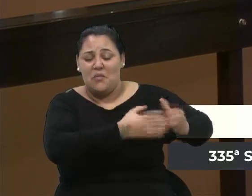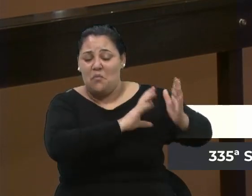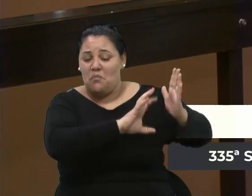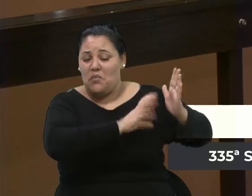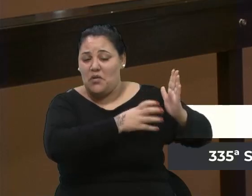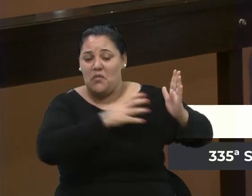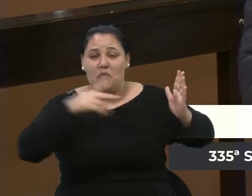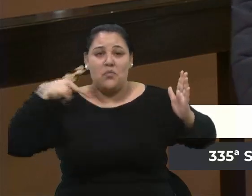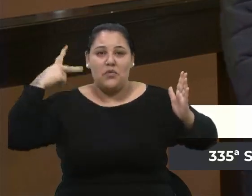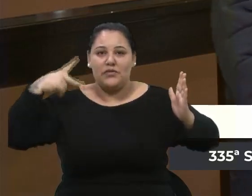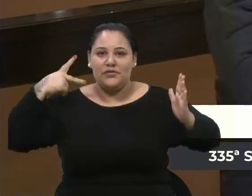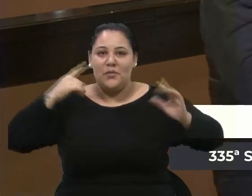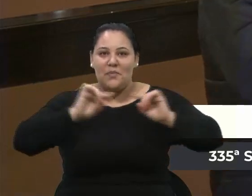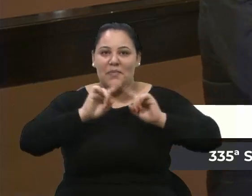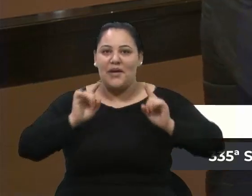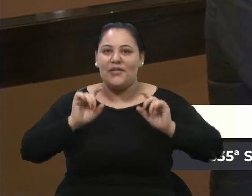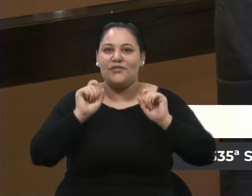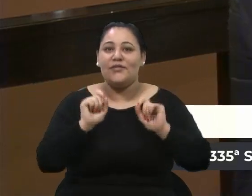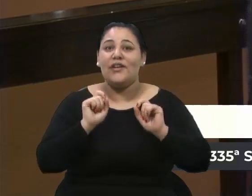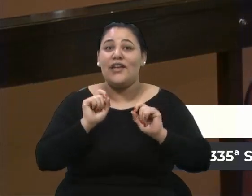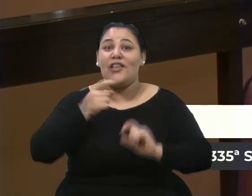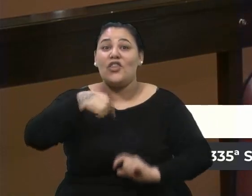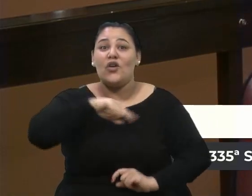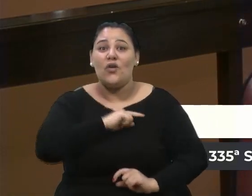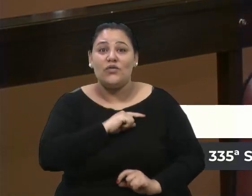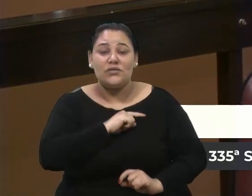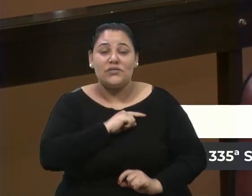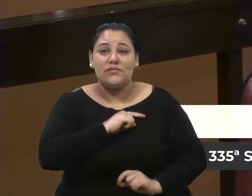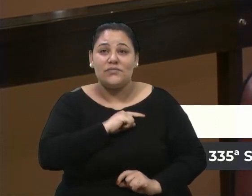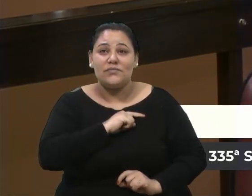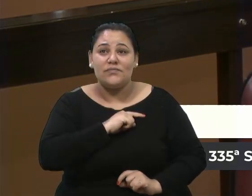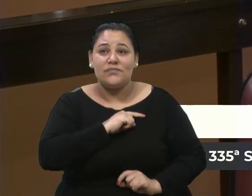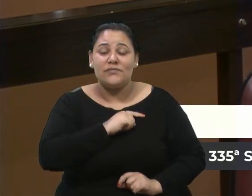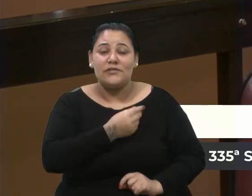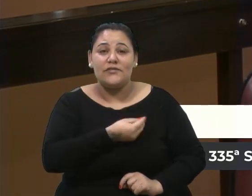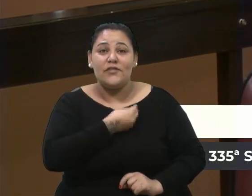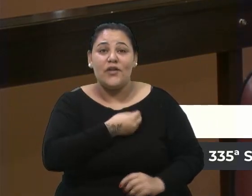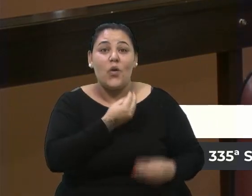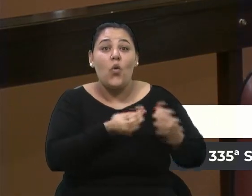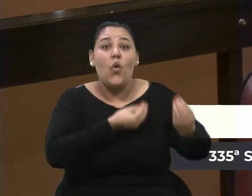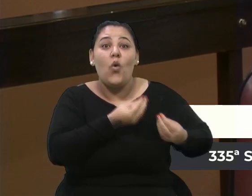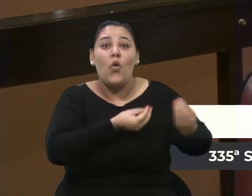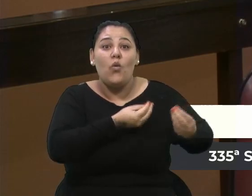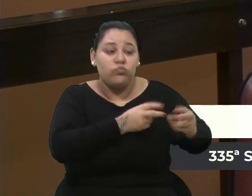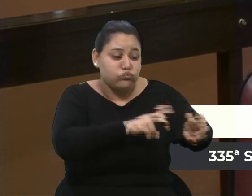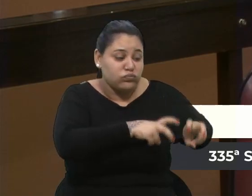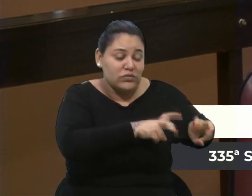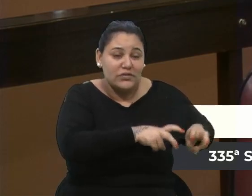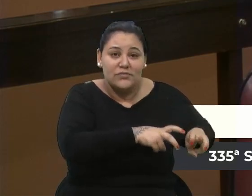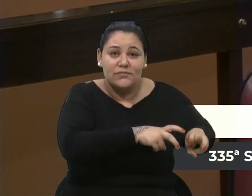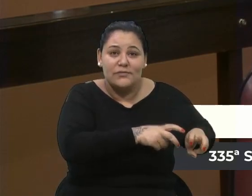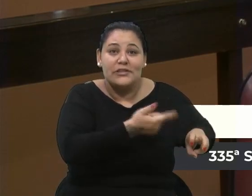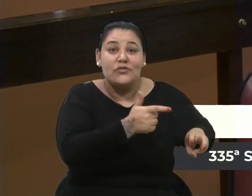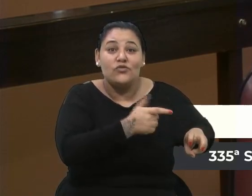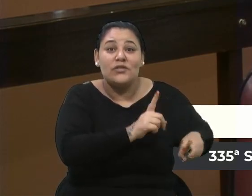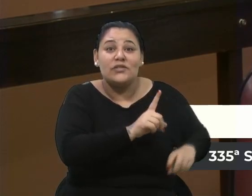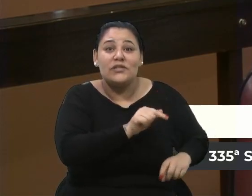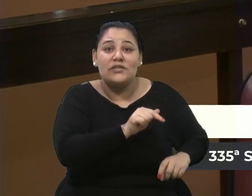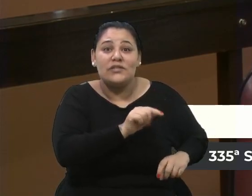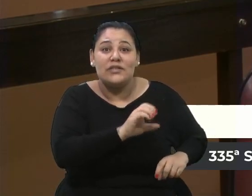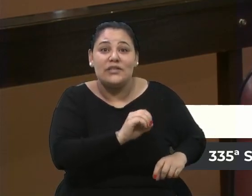Mas, de novo, o que seria de nós no interior, vereador Alberto, 170 quilômetros de asfalto em 8